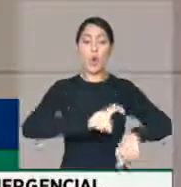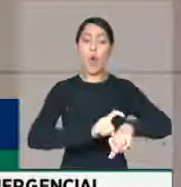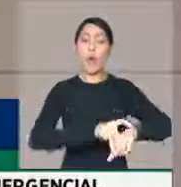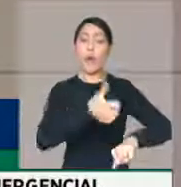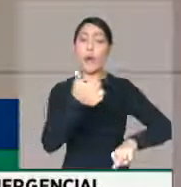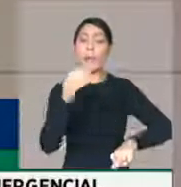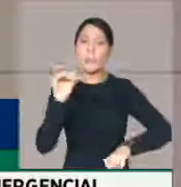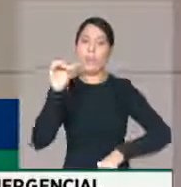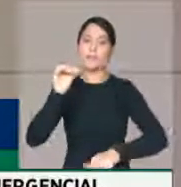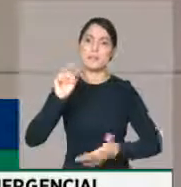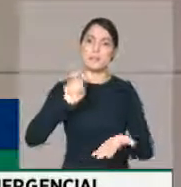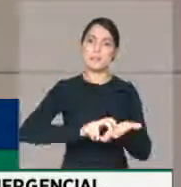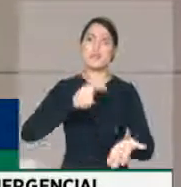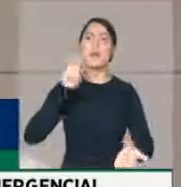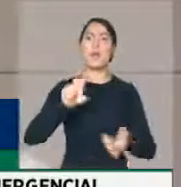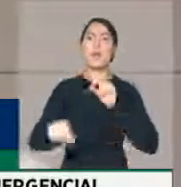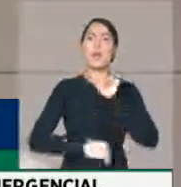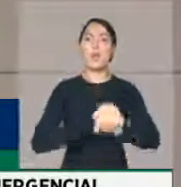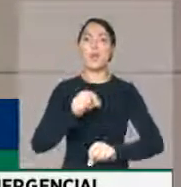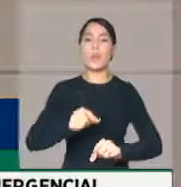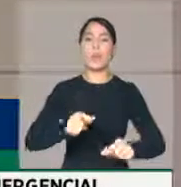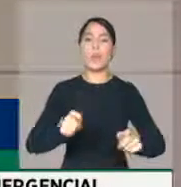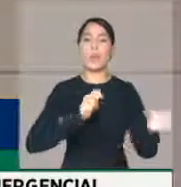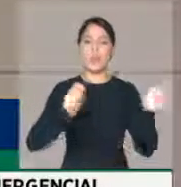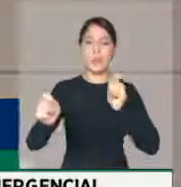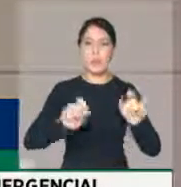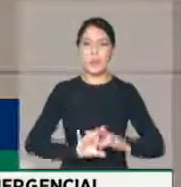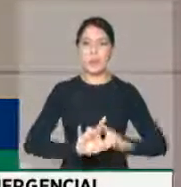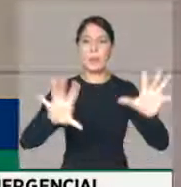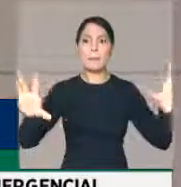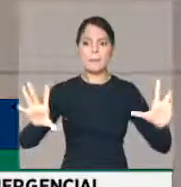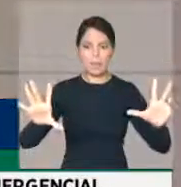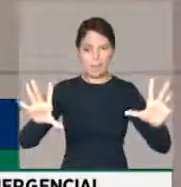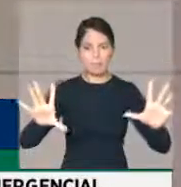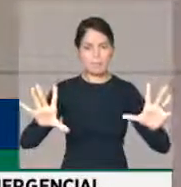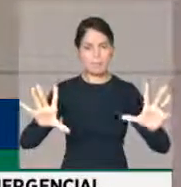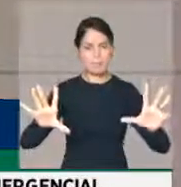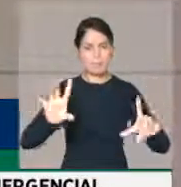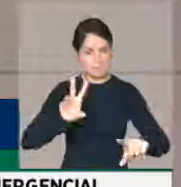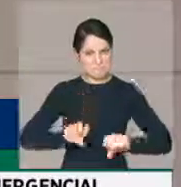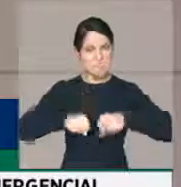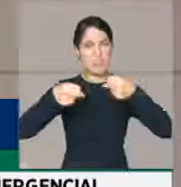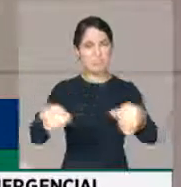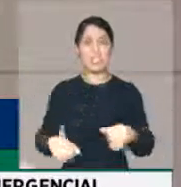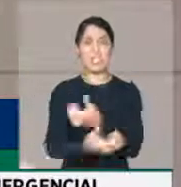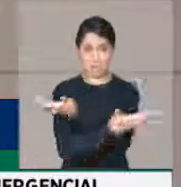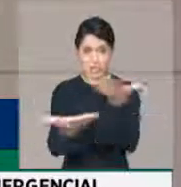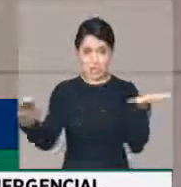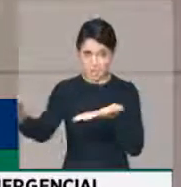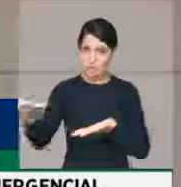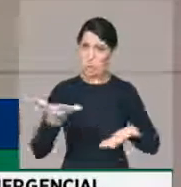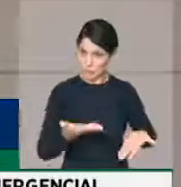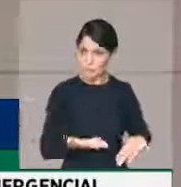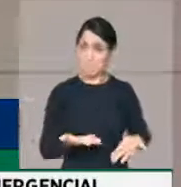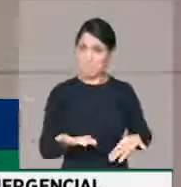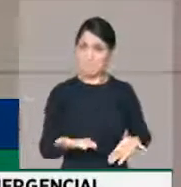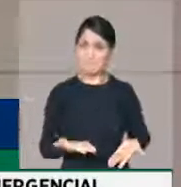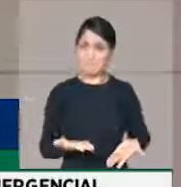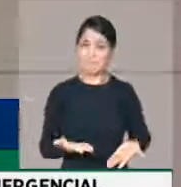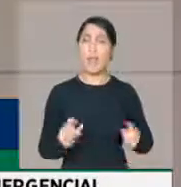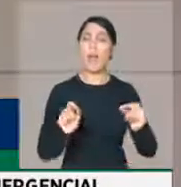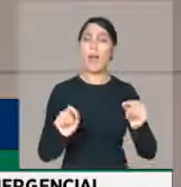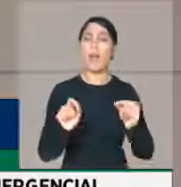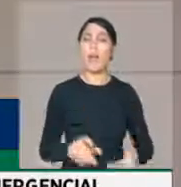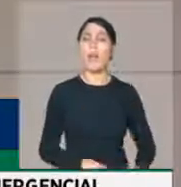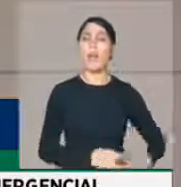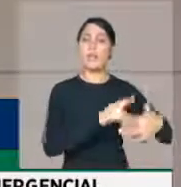manhã, em defesa da liberdade de imprensa e da democracia brasileira. Estão todos convidados, é uma iniciativa da